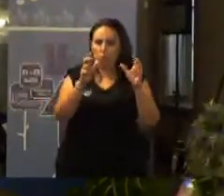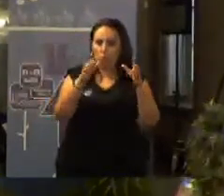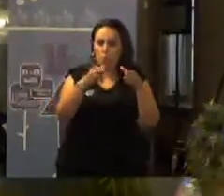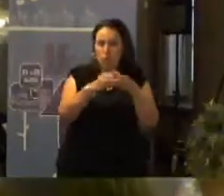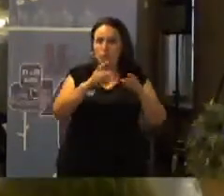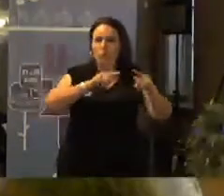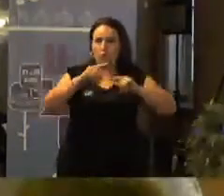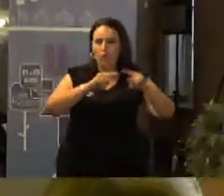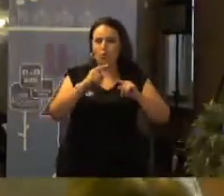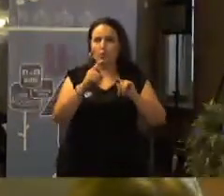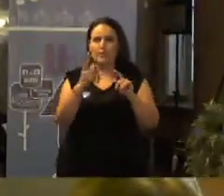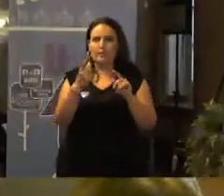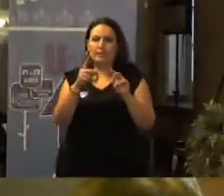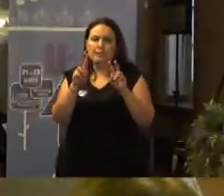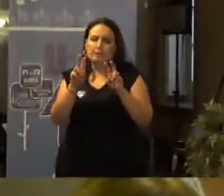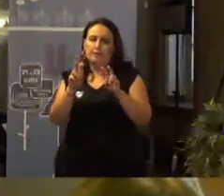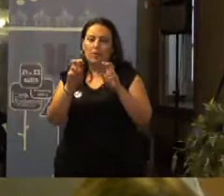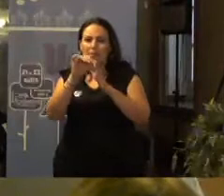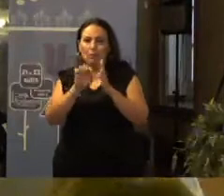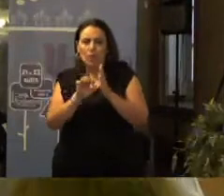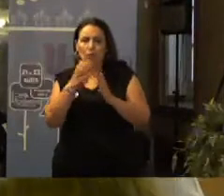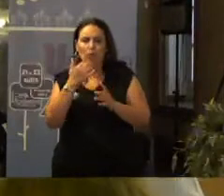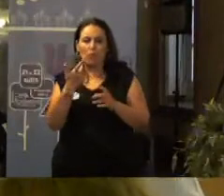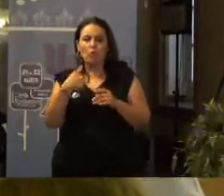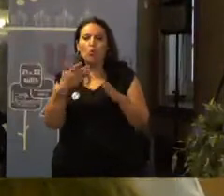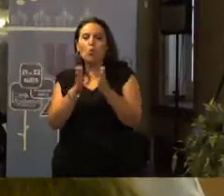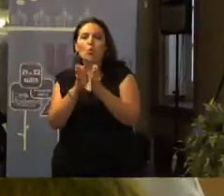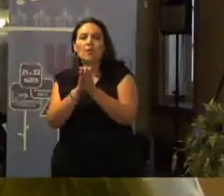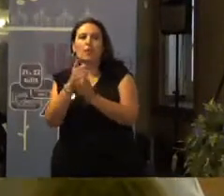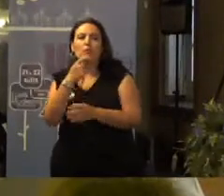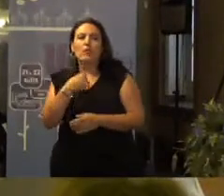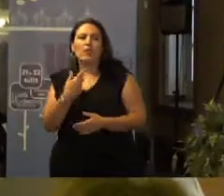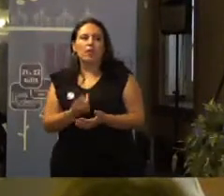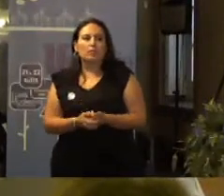matérias estatutárias, etc. E havia um camarada que dizia